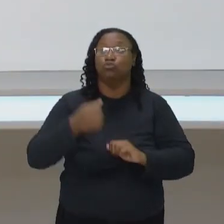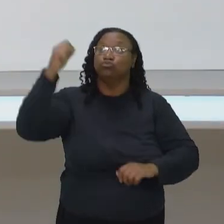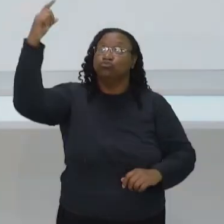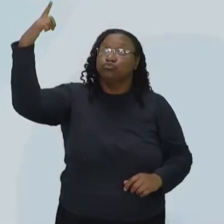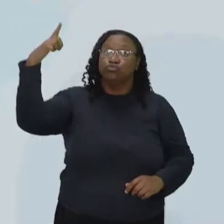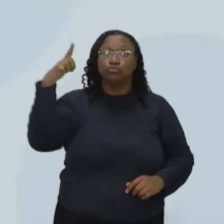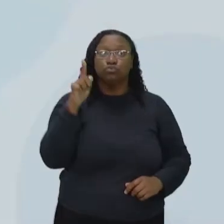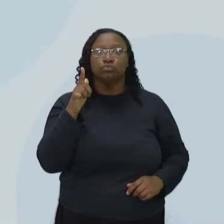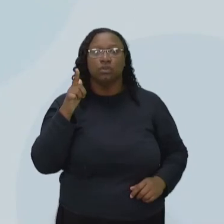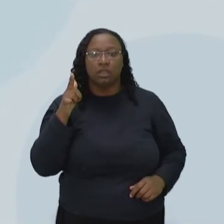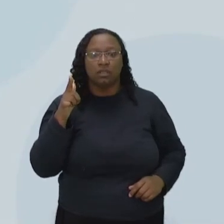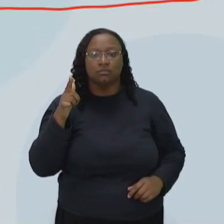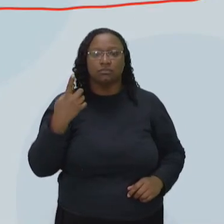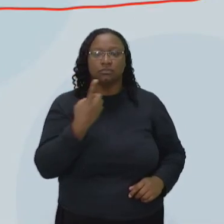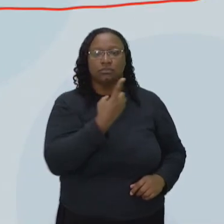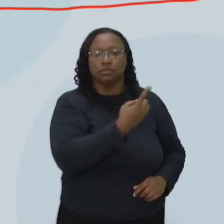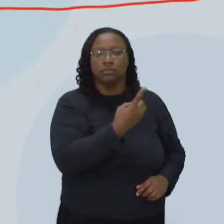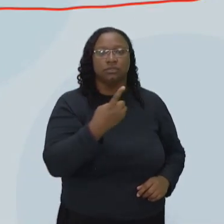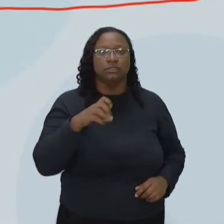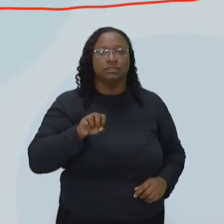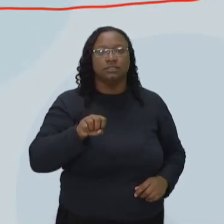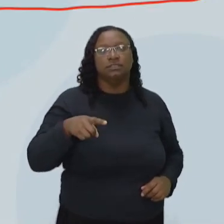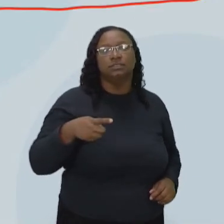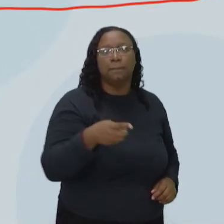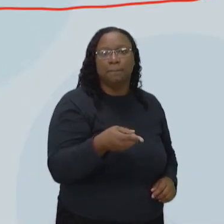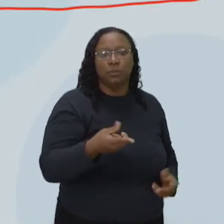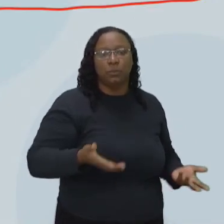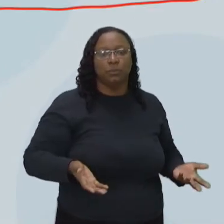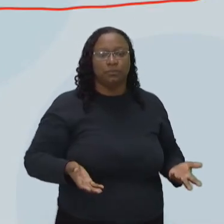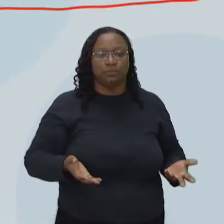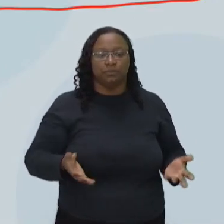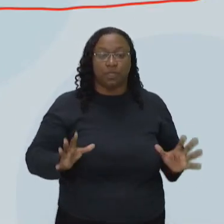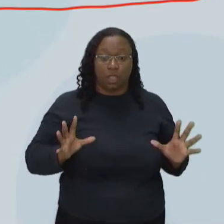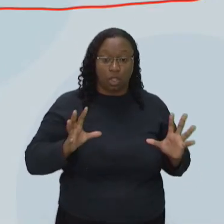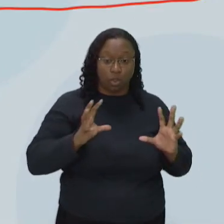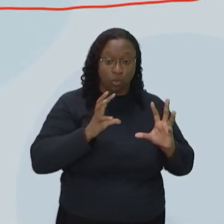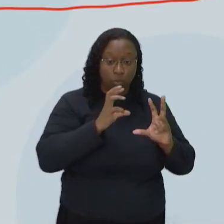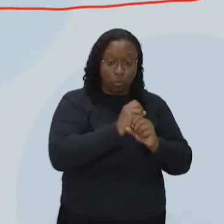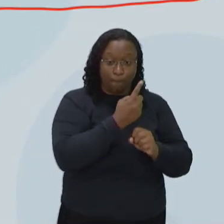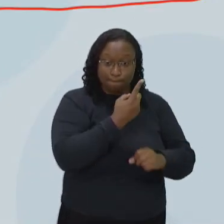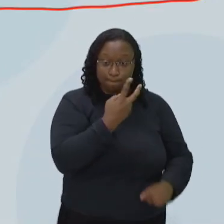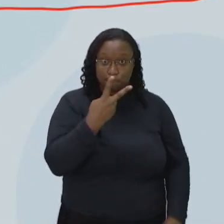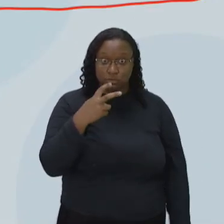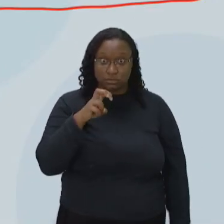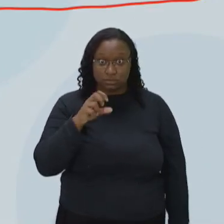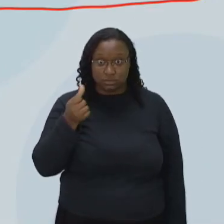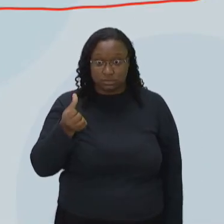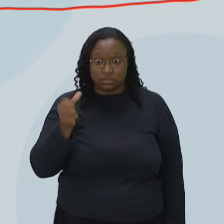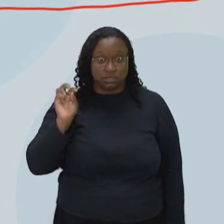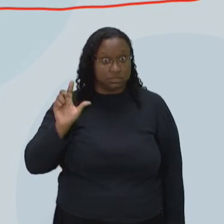mil, fizemos as contas aí e tal, chegamos à conclusão, 1.256 lumens,